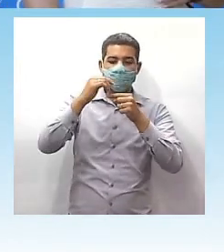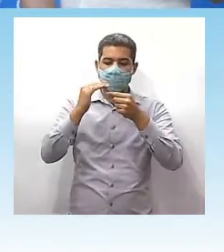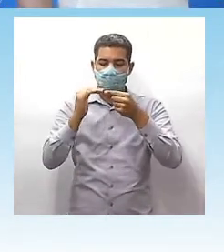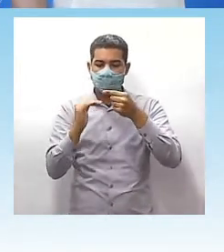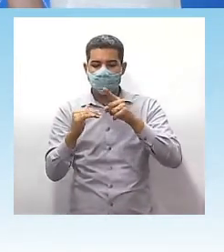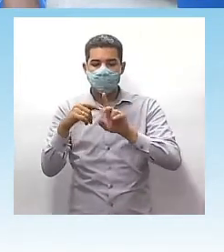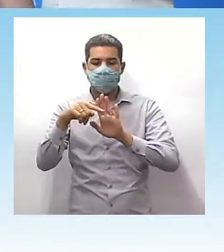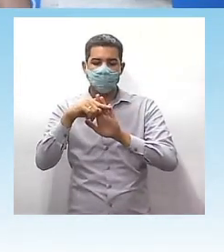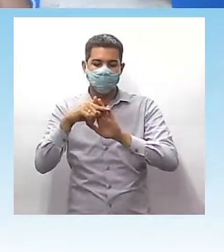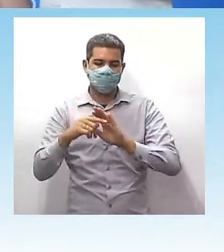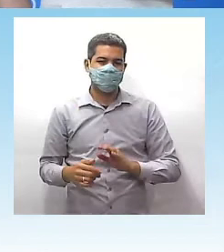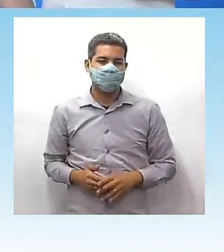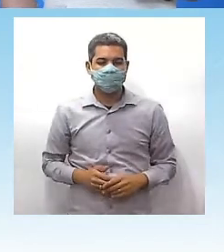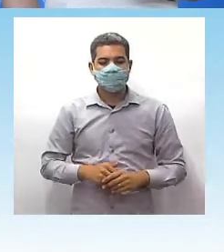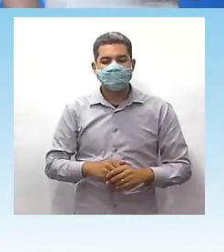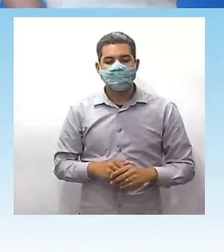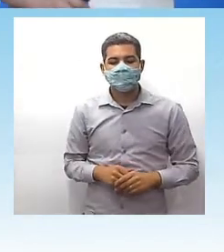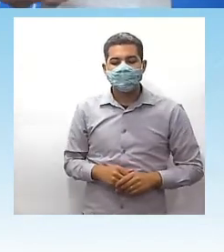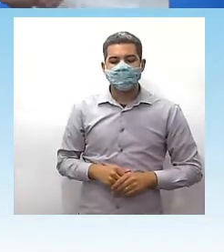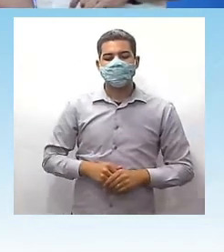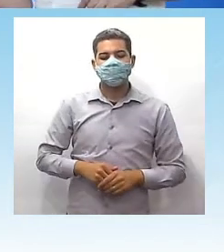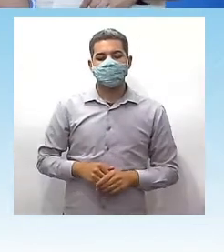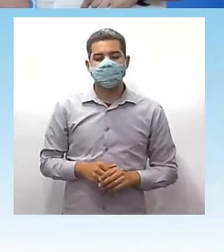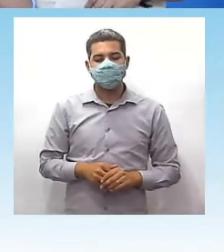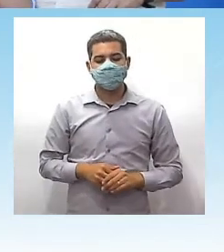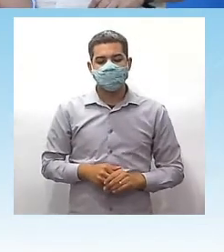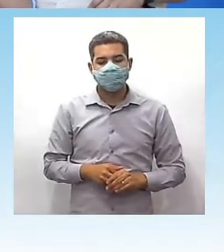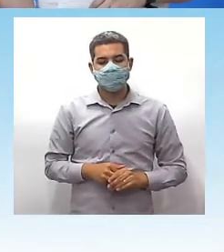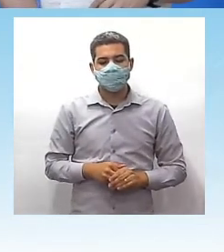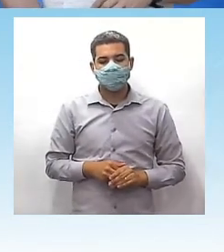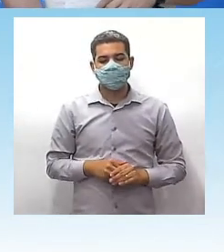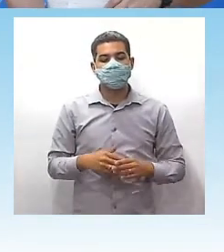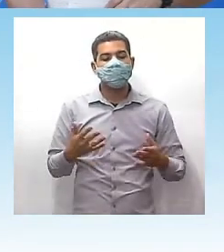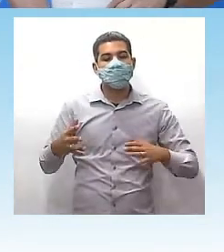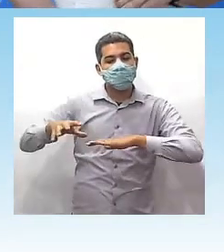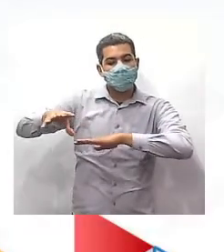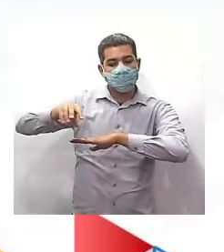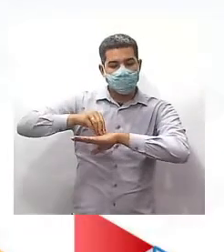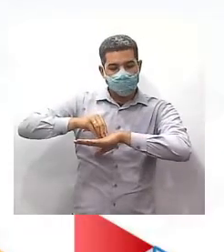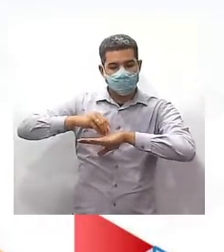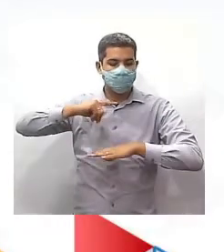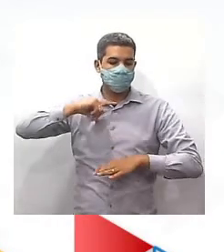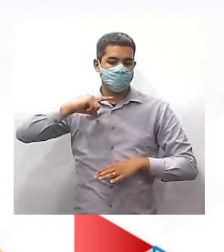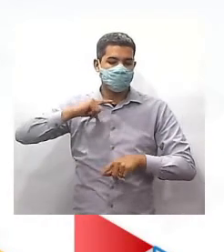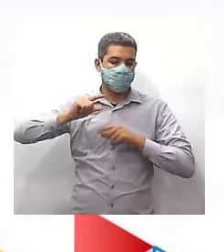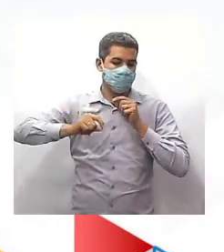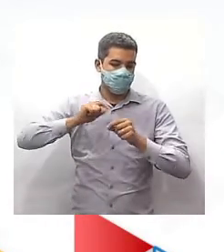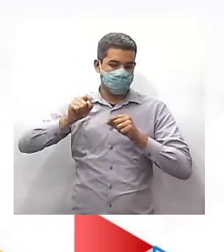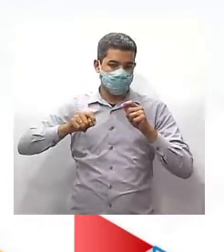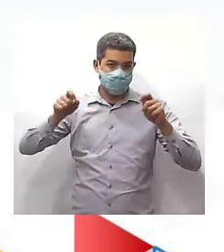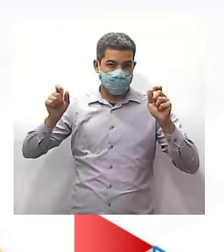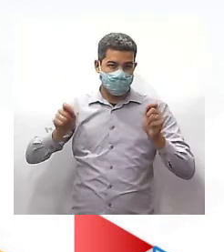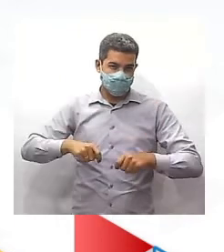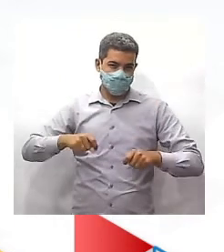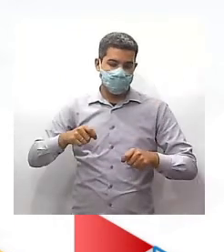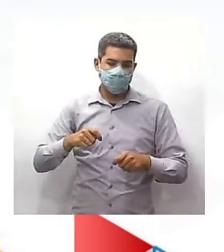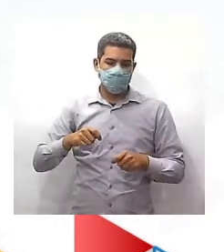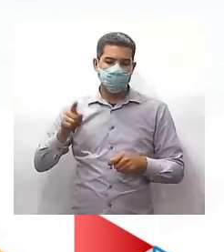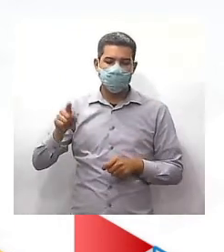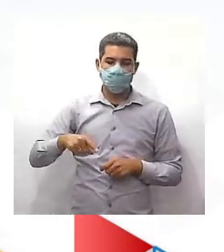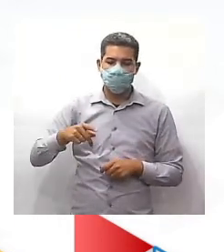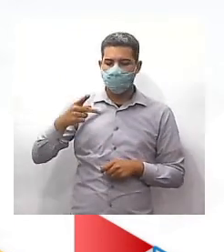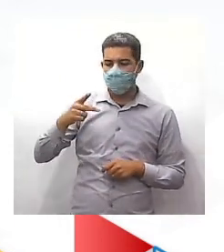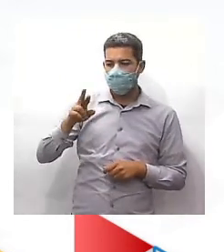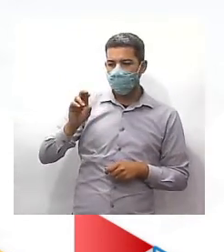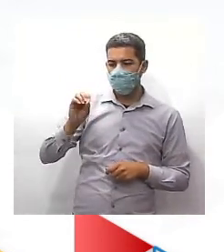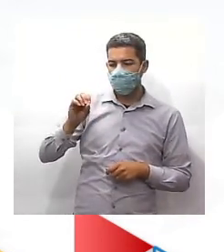Então, mais uma vez lembrando, dentro da amostra eu posso ter a possibilidade dela ser probabilística, ou